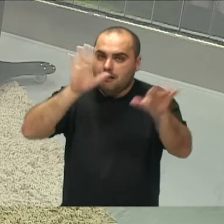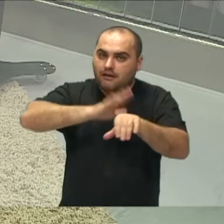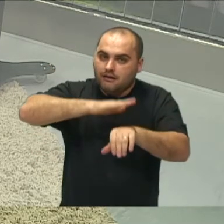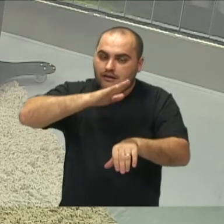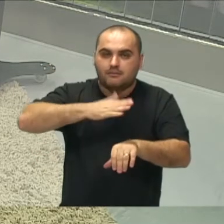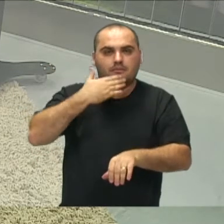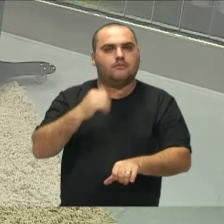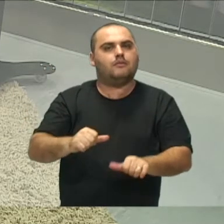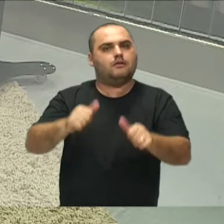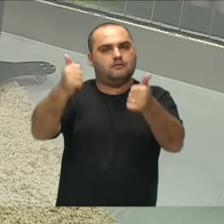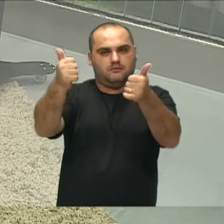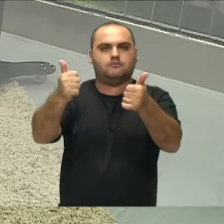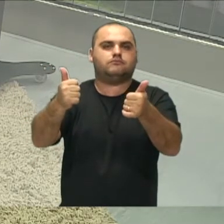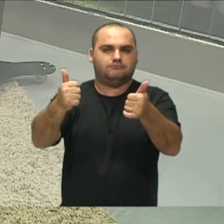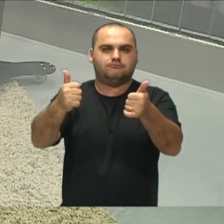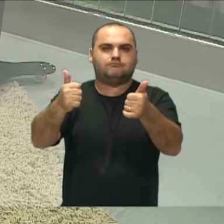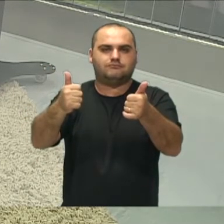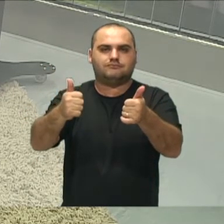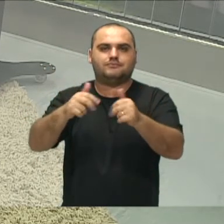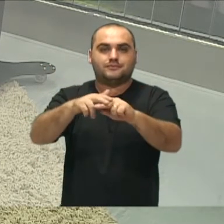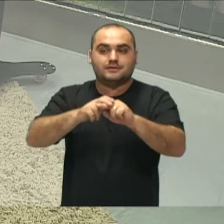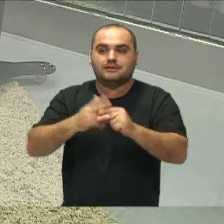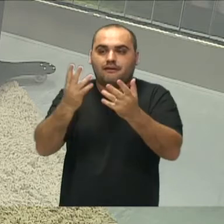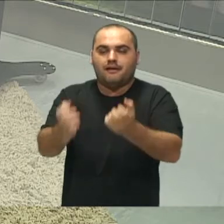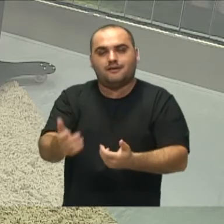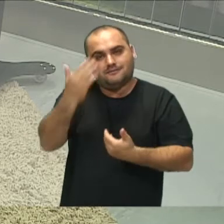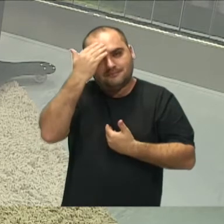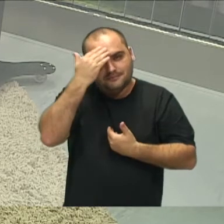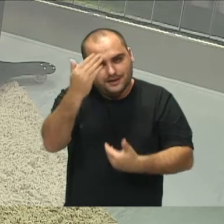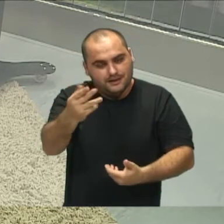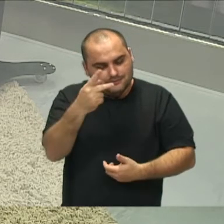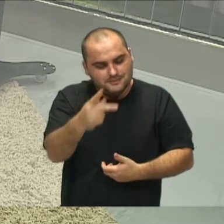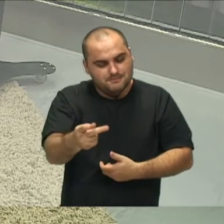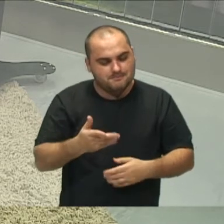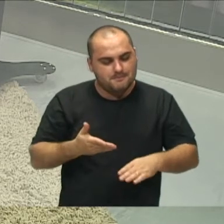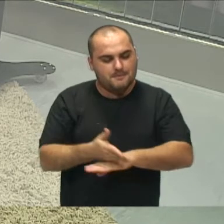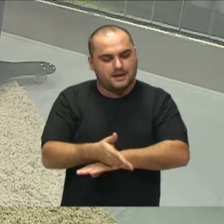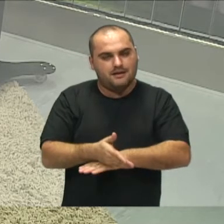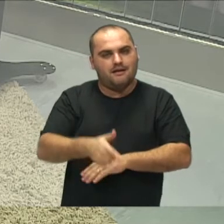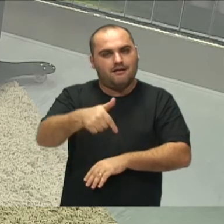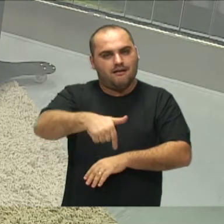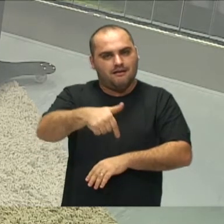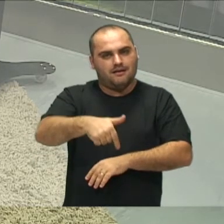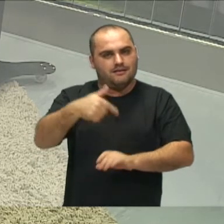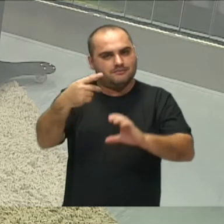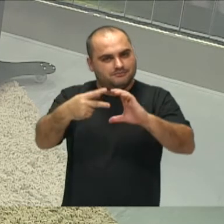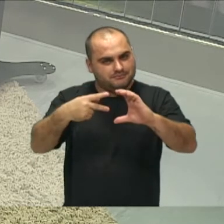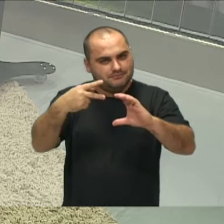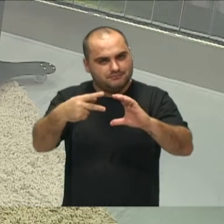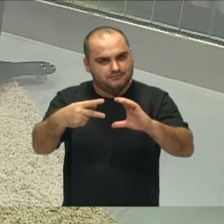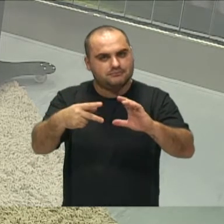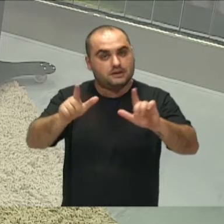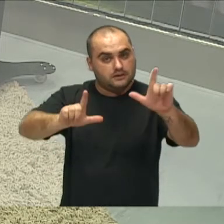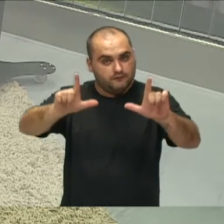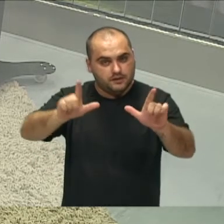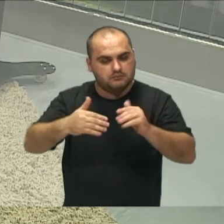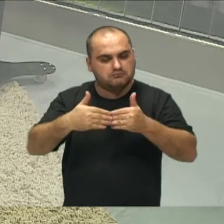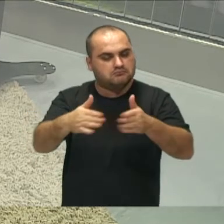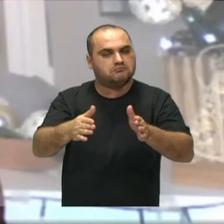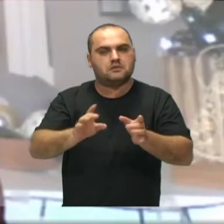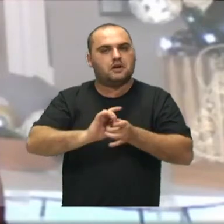é melhor para todos nós. Então, eu quero agradecer também a tua participação aqui no programa e dizer que a TV Câmara também está de portas